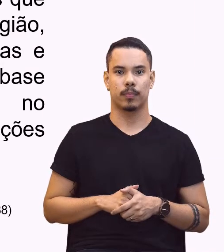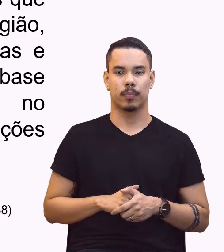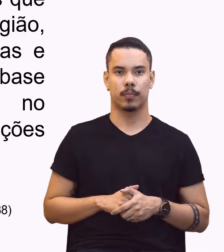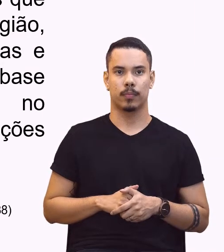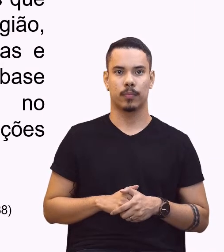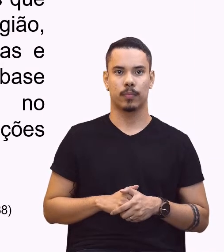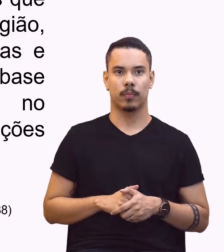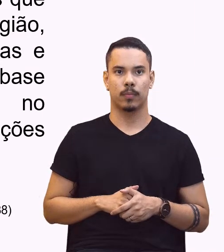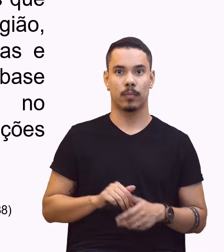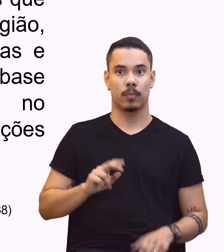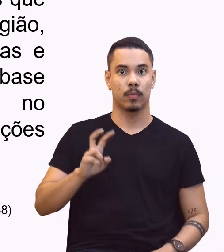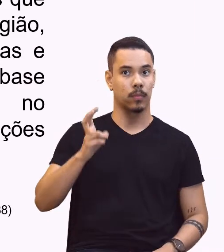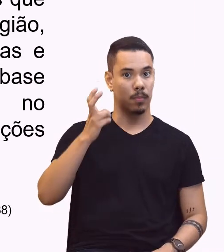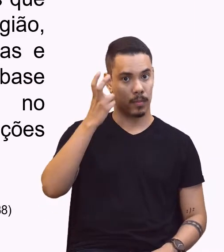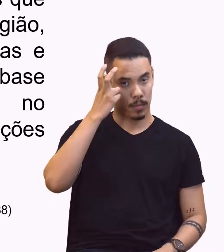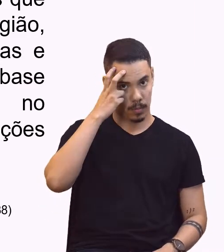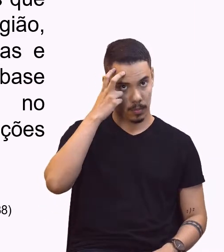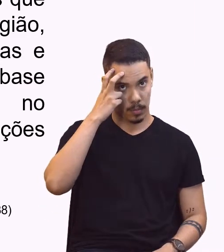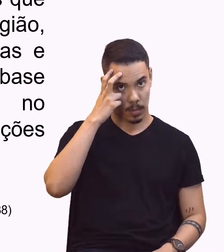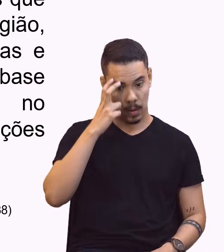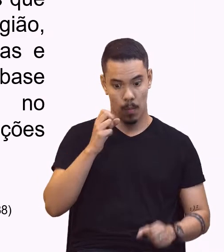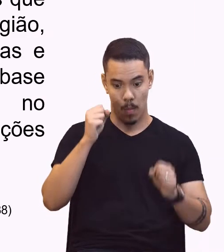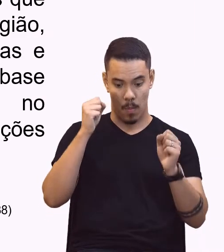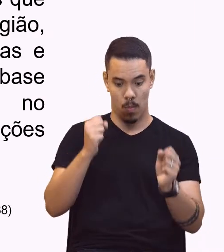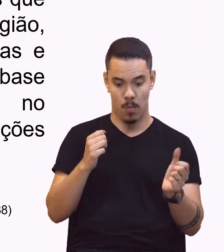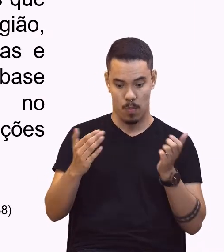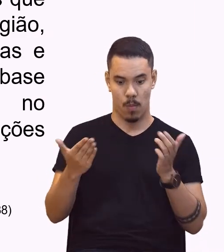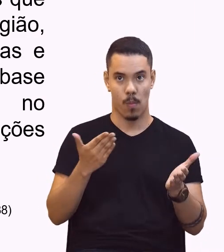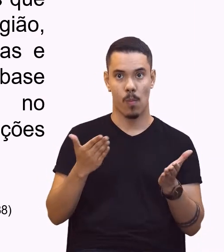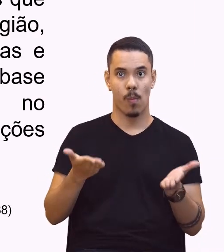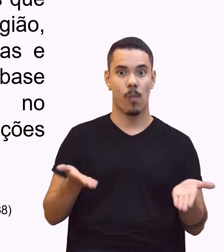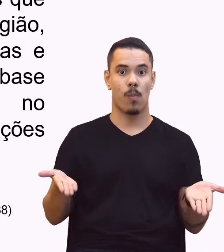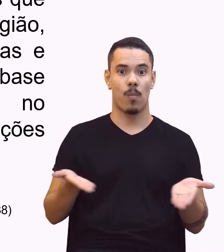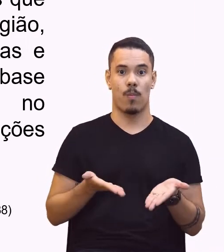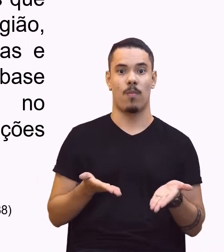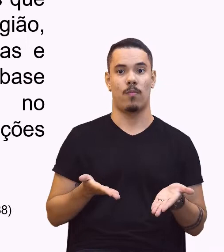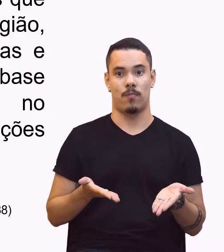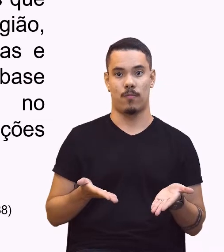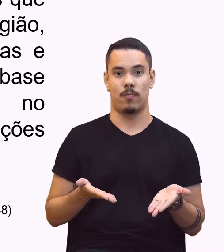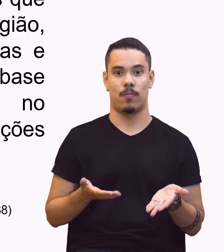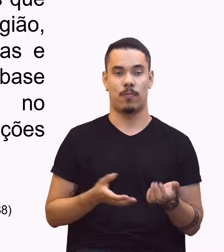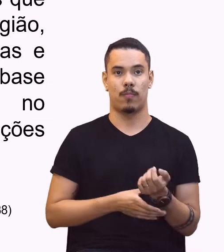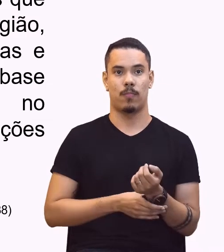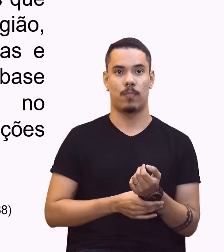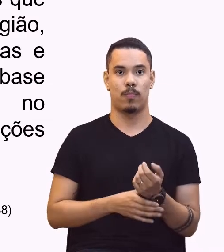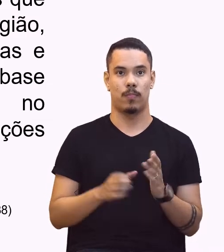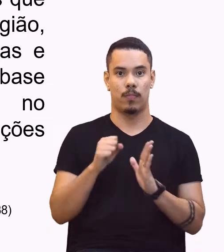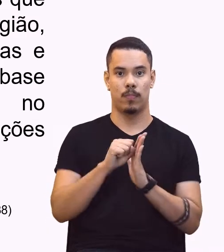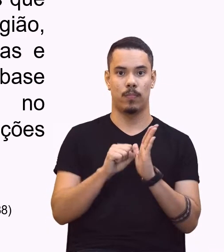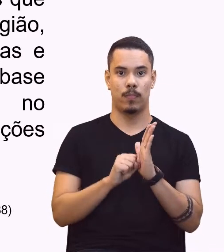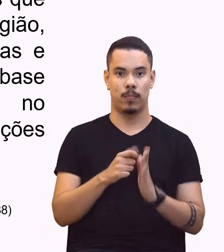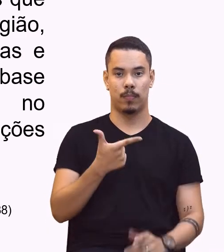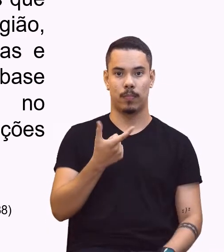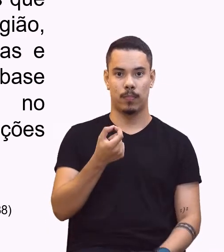A cultura helenística pode ser comparada com o mundo de hoje. O século